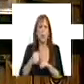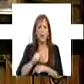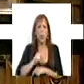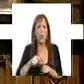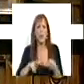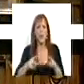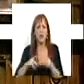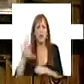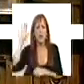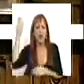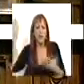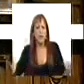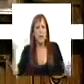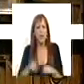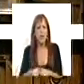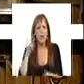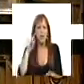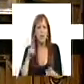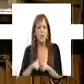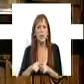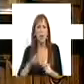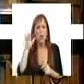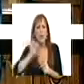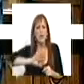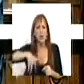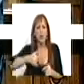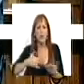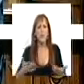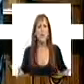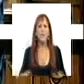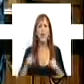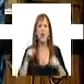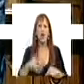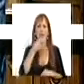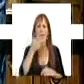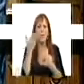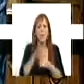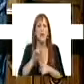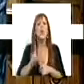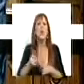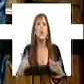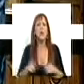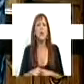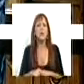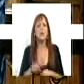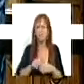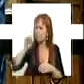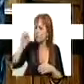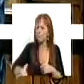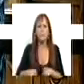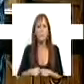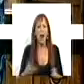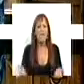combate às alterações climáticas e ao aquecimento global. Estamos a falar, por exemplo, da eliminação